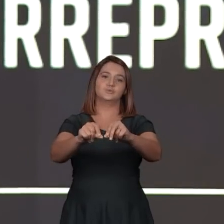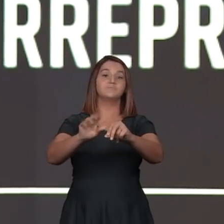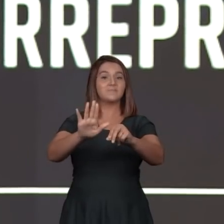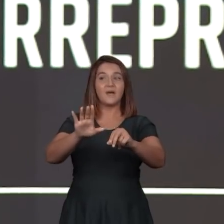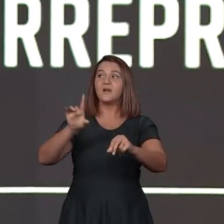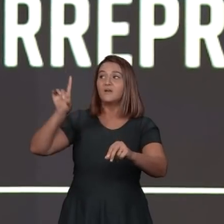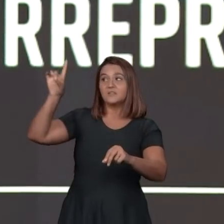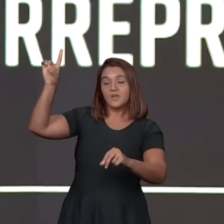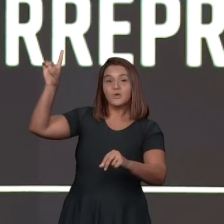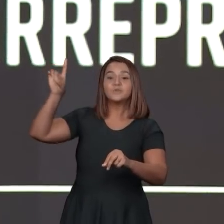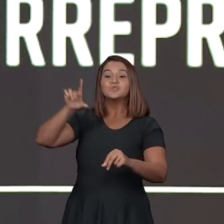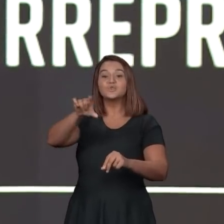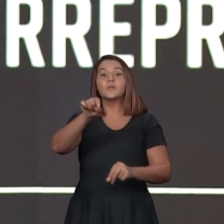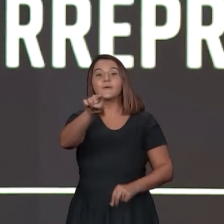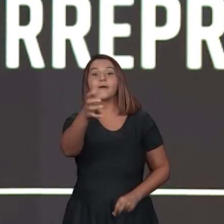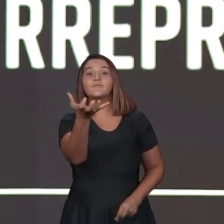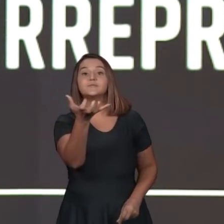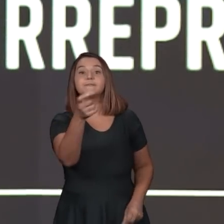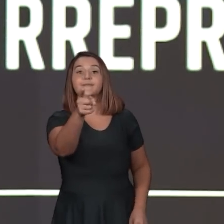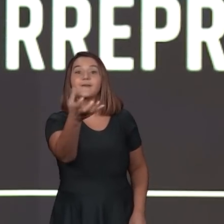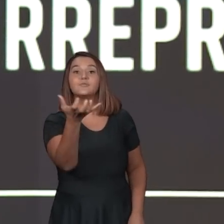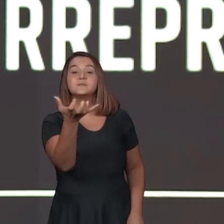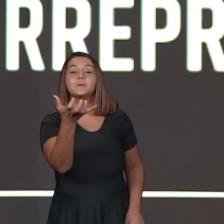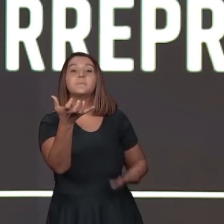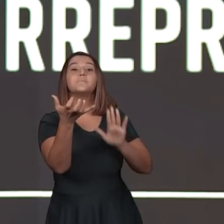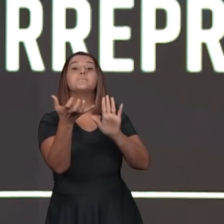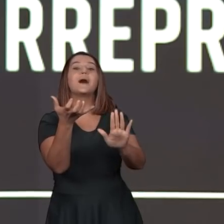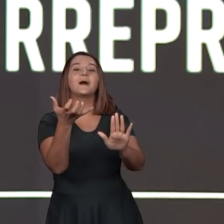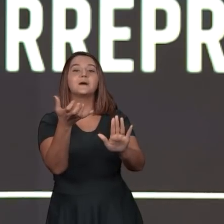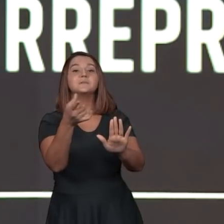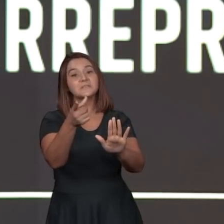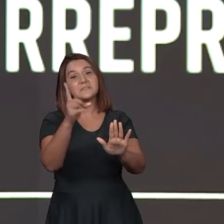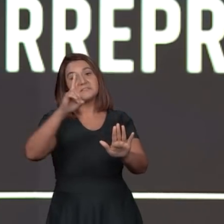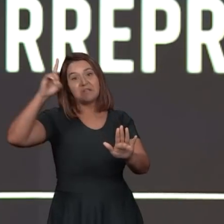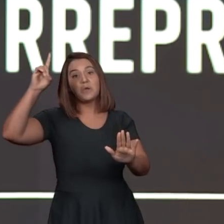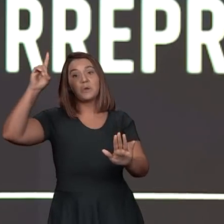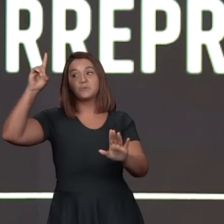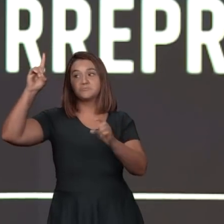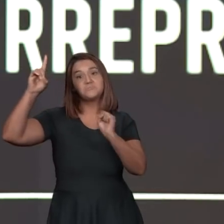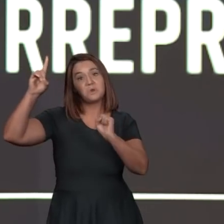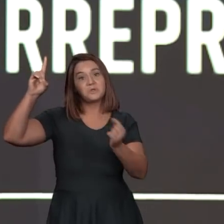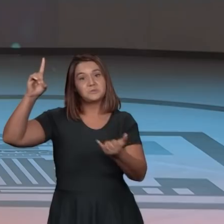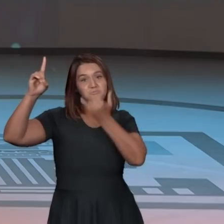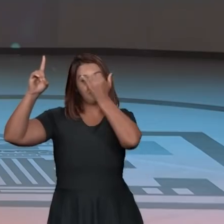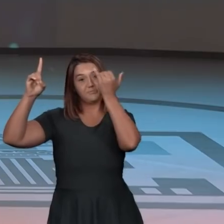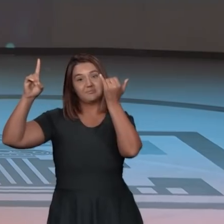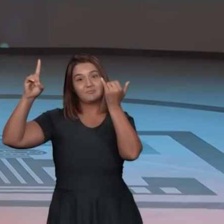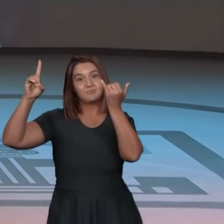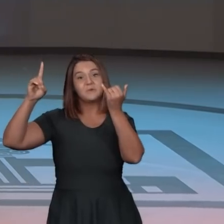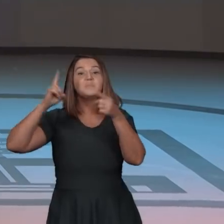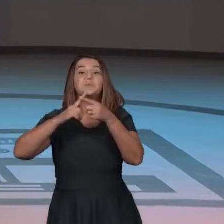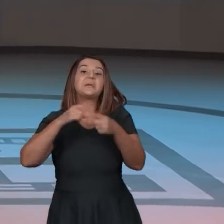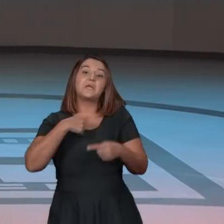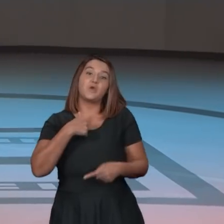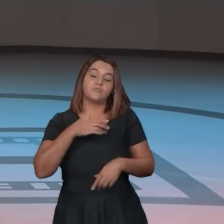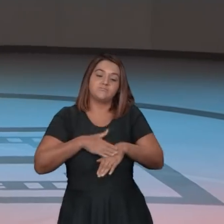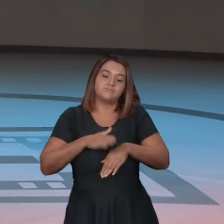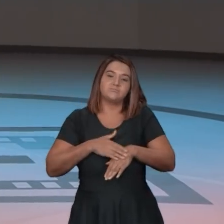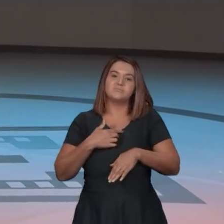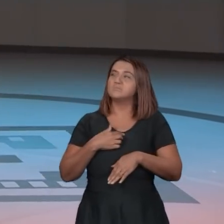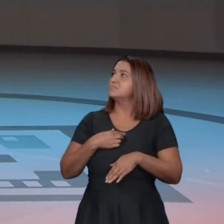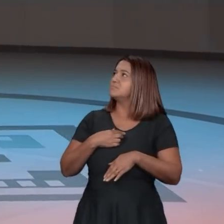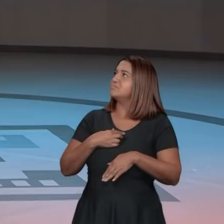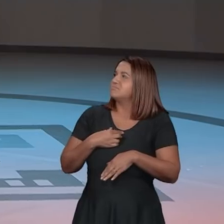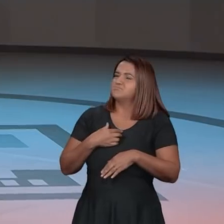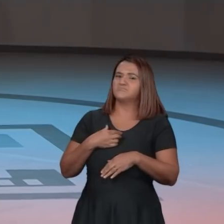frustrada, porque este é o ponto vulnerável do amor. Ele pode ser rejeitado. E se nós rejeitarmos a Deus, nós